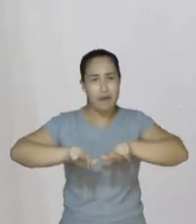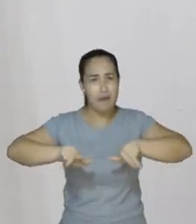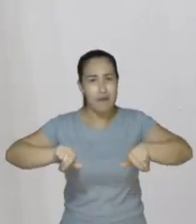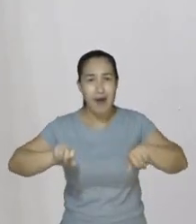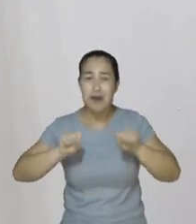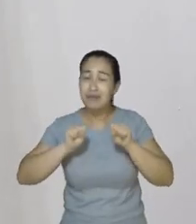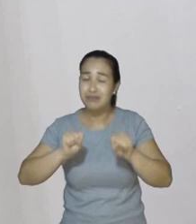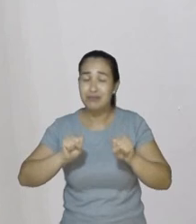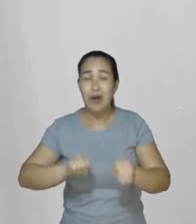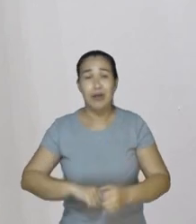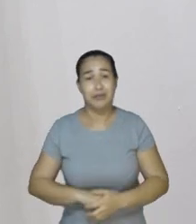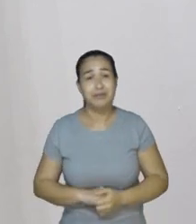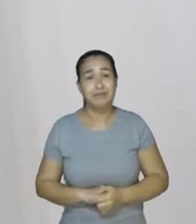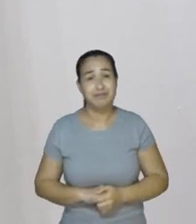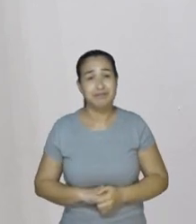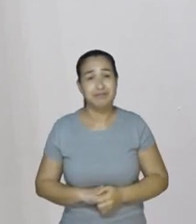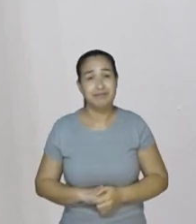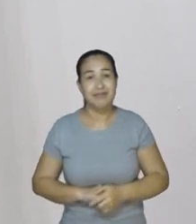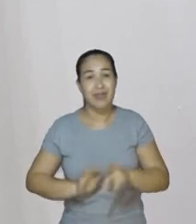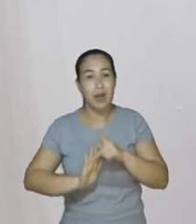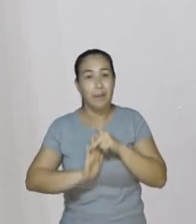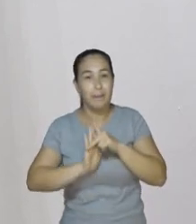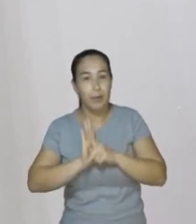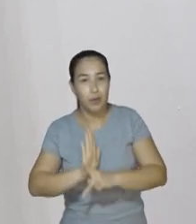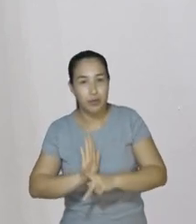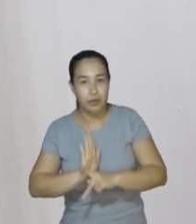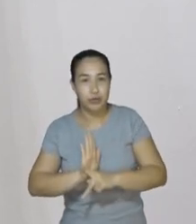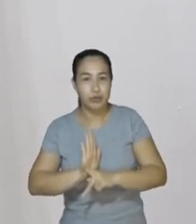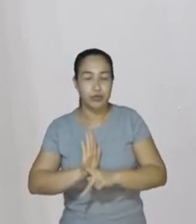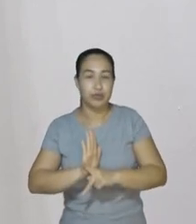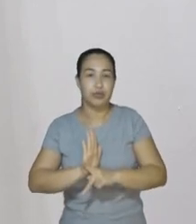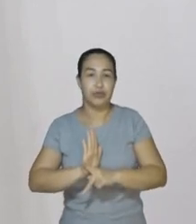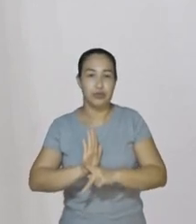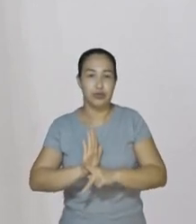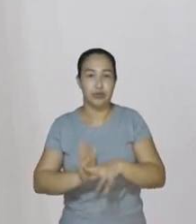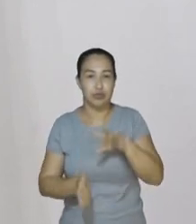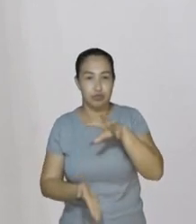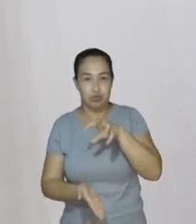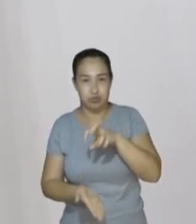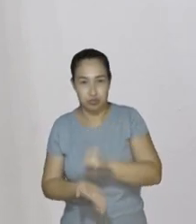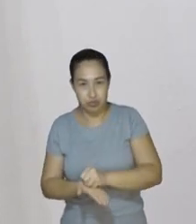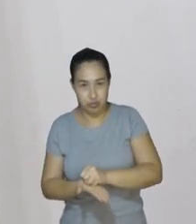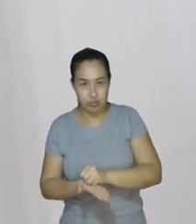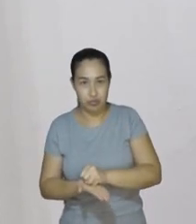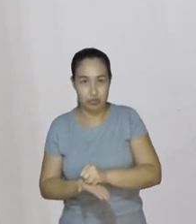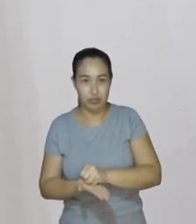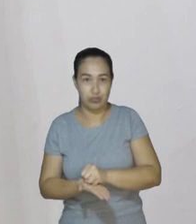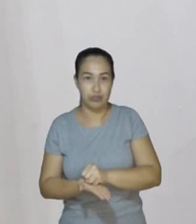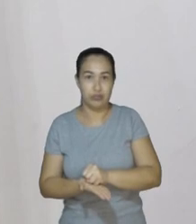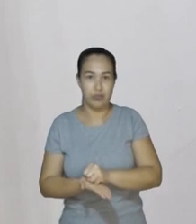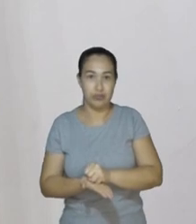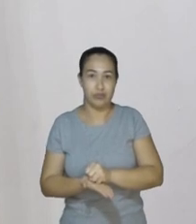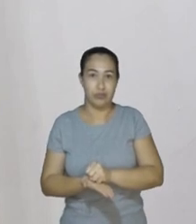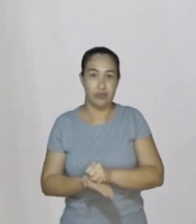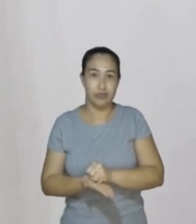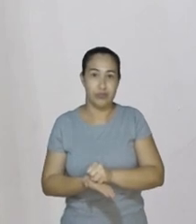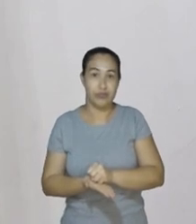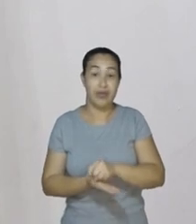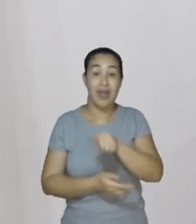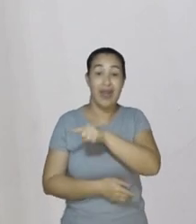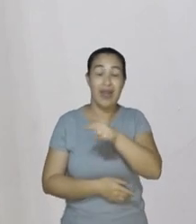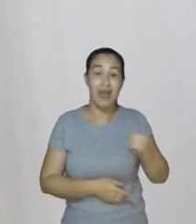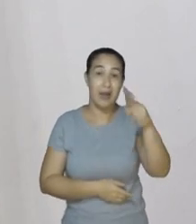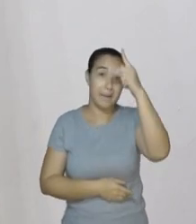outros. Os projetos que são inscritos, não é o pessoal da UNALI,